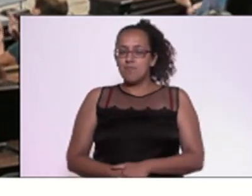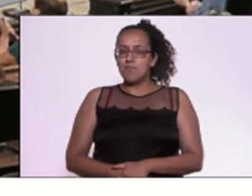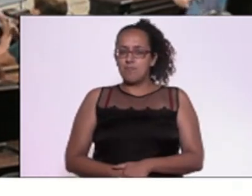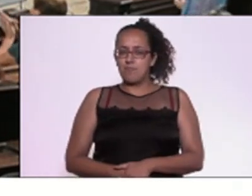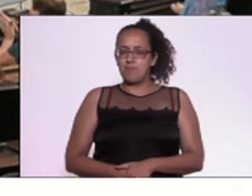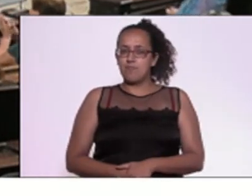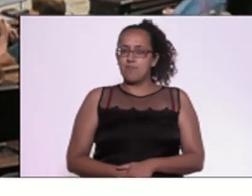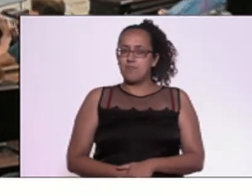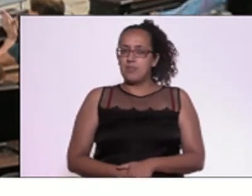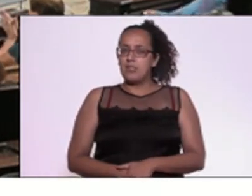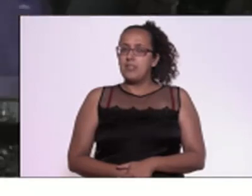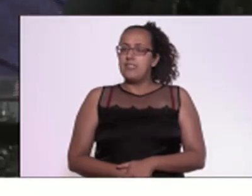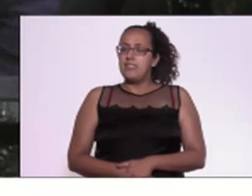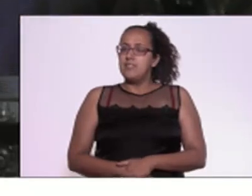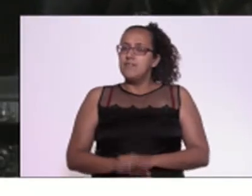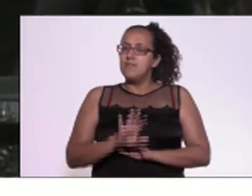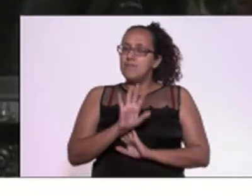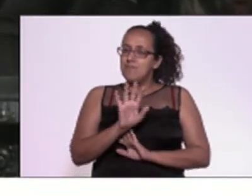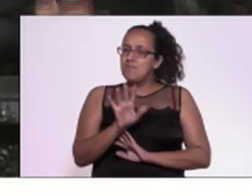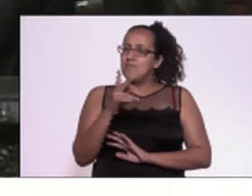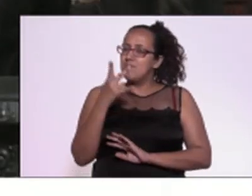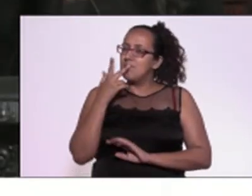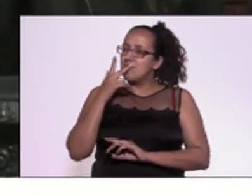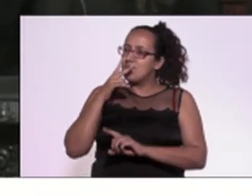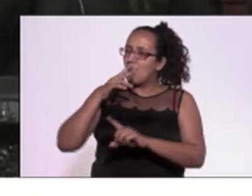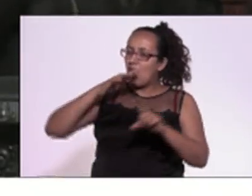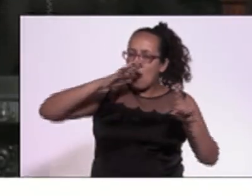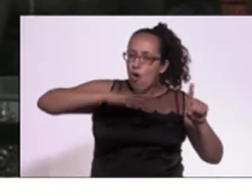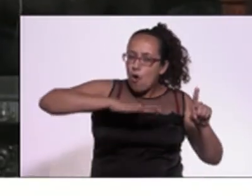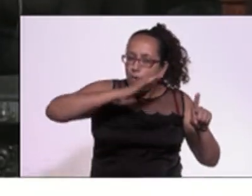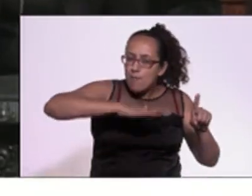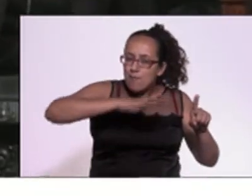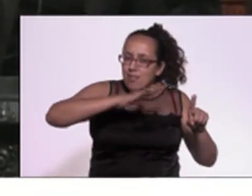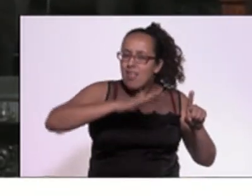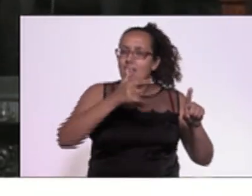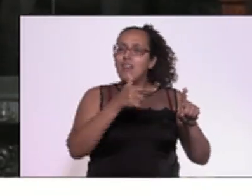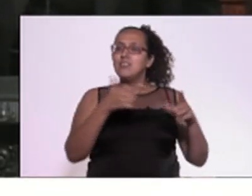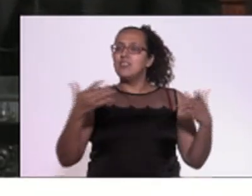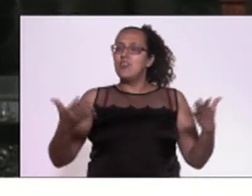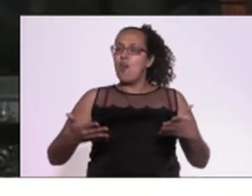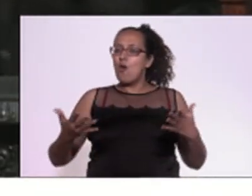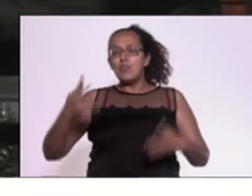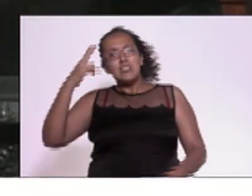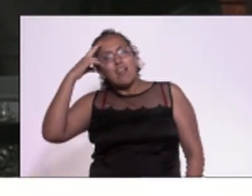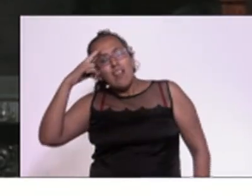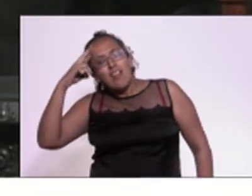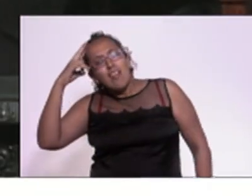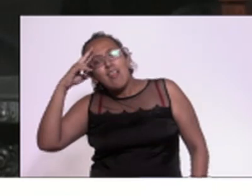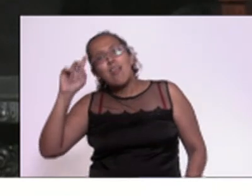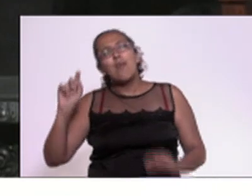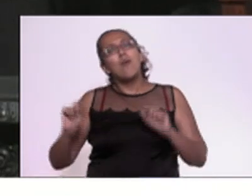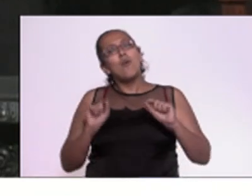Seu amor pela sétima arte, aliás, virou um negócio. O Ponto Cine, um cinema que